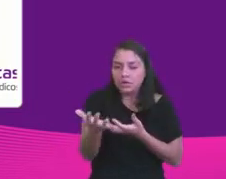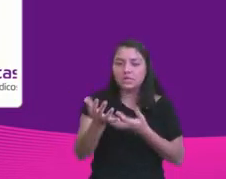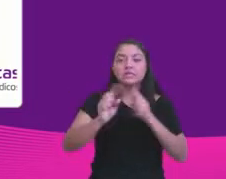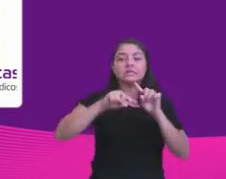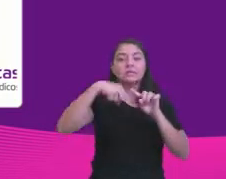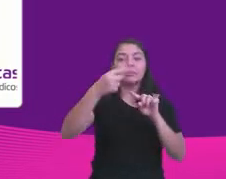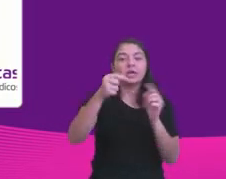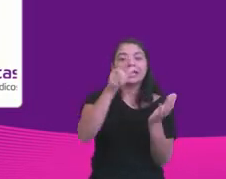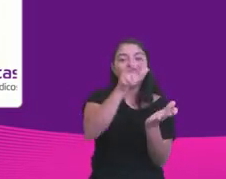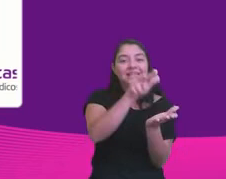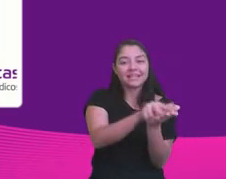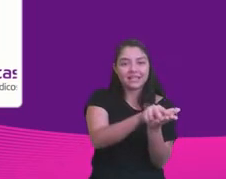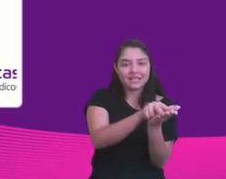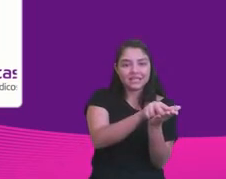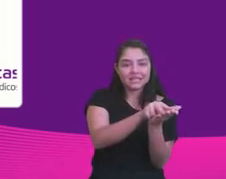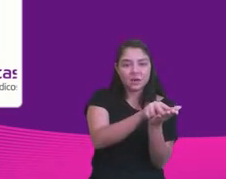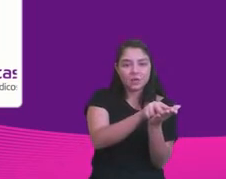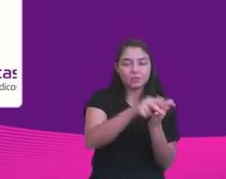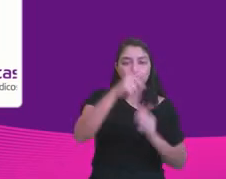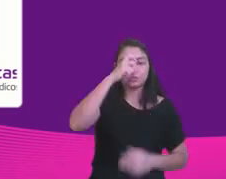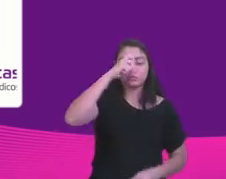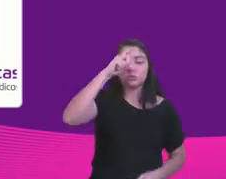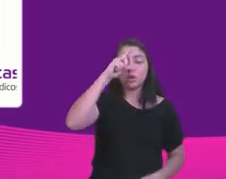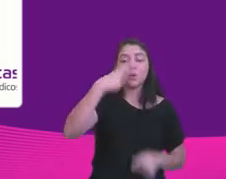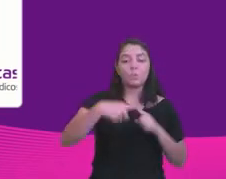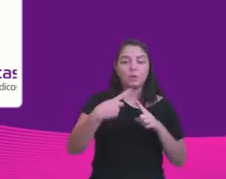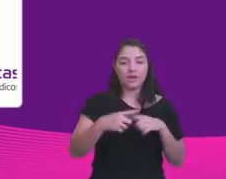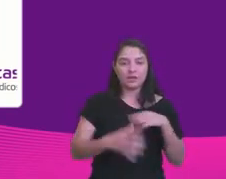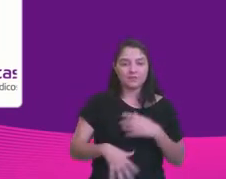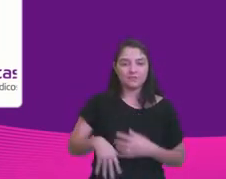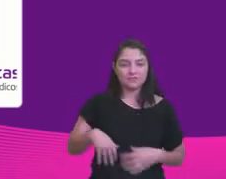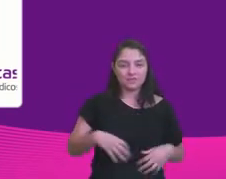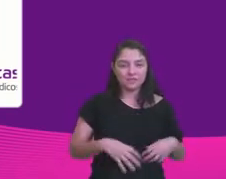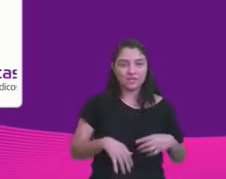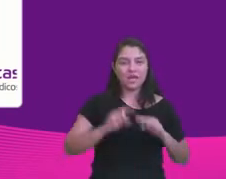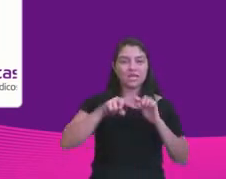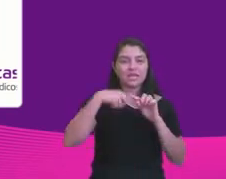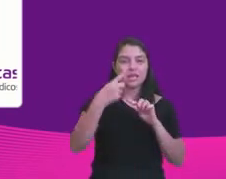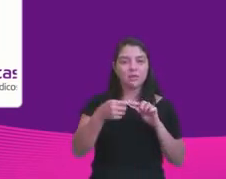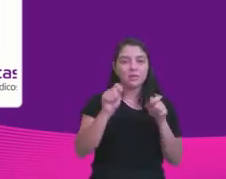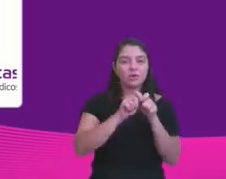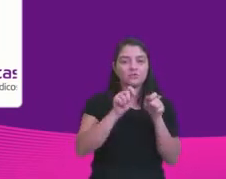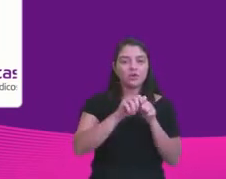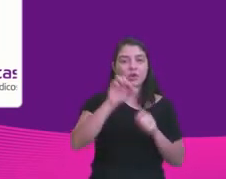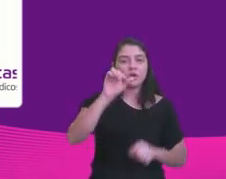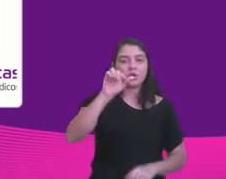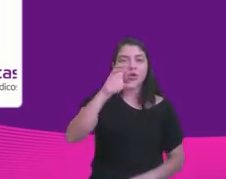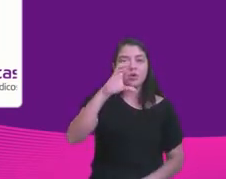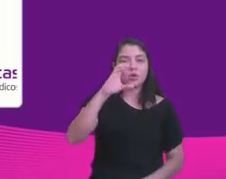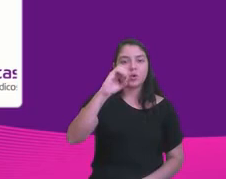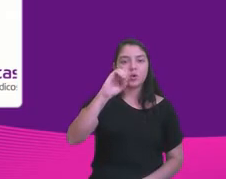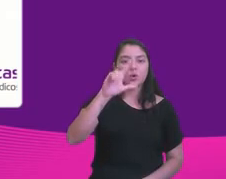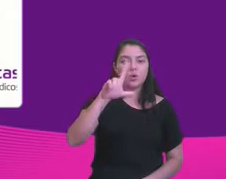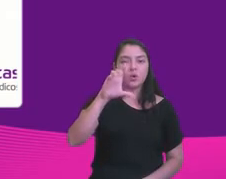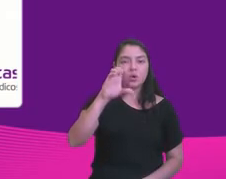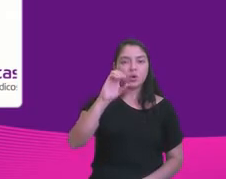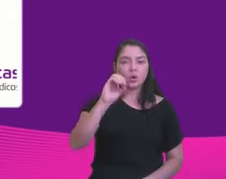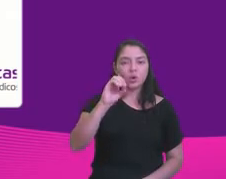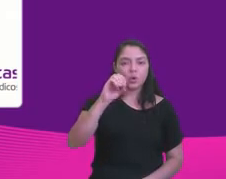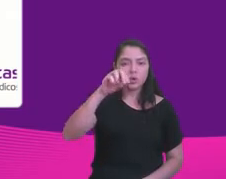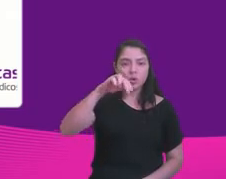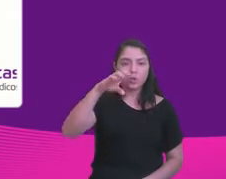por obstrução intestinal. Foi feita a colonoscopia, lesão estenosante em reto